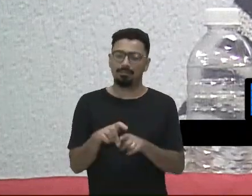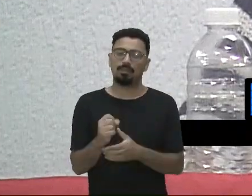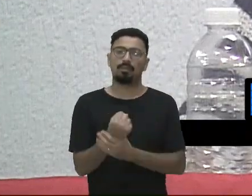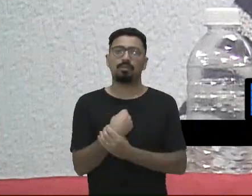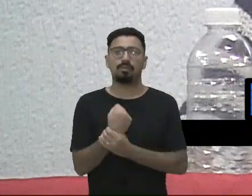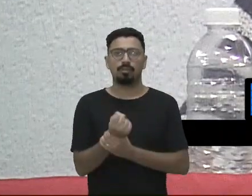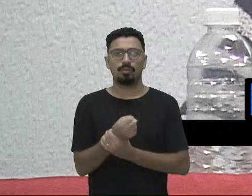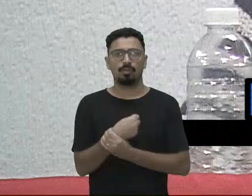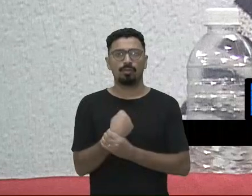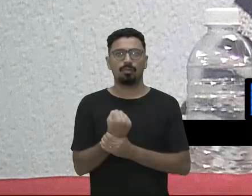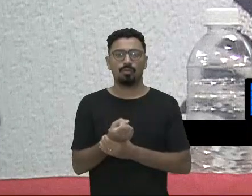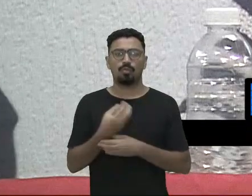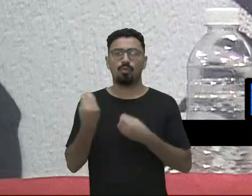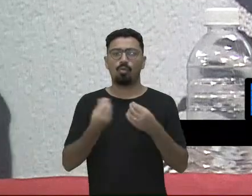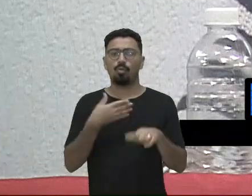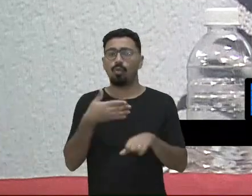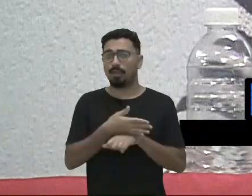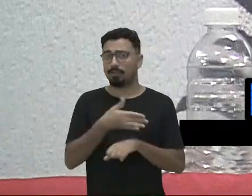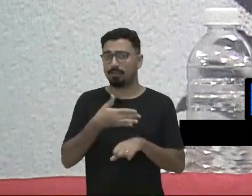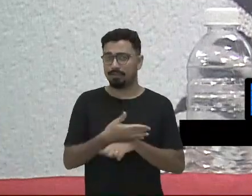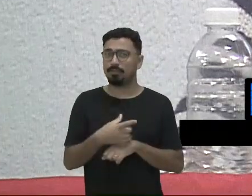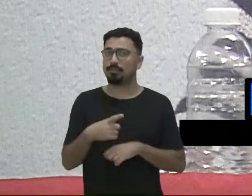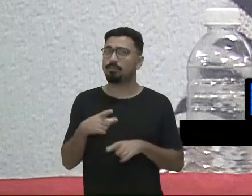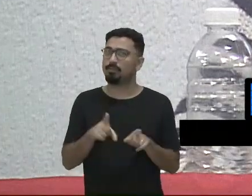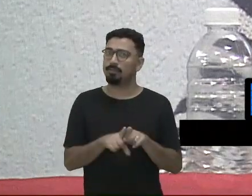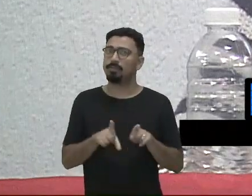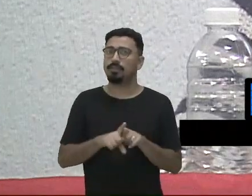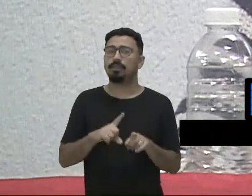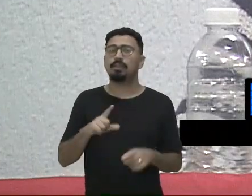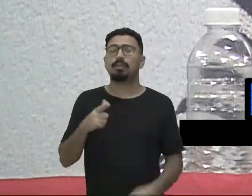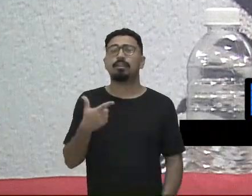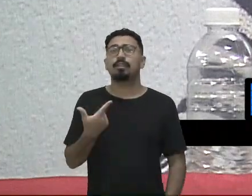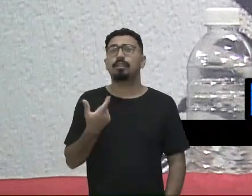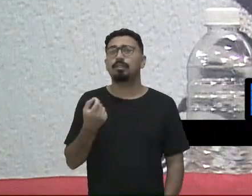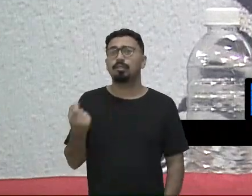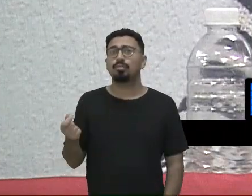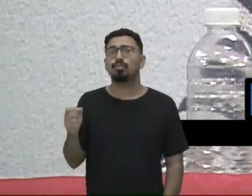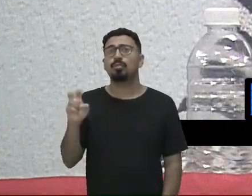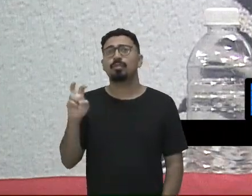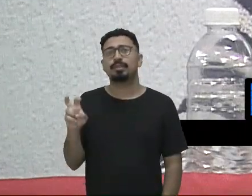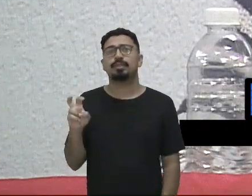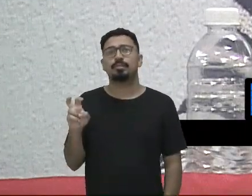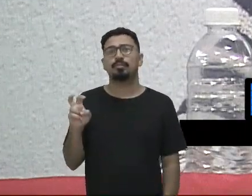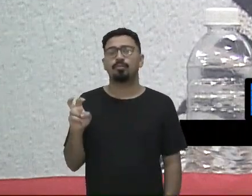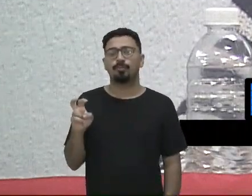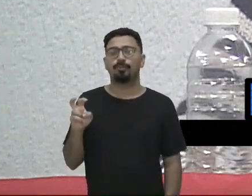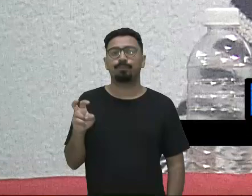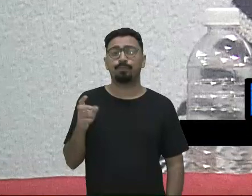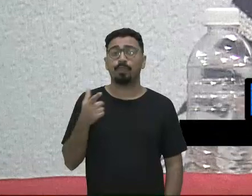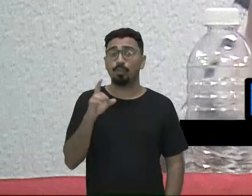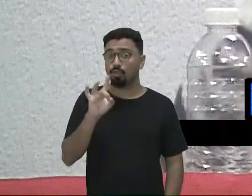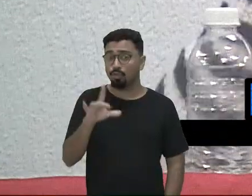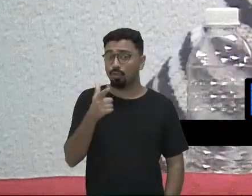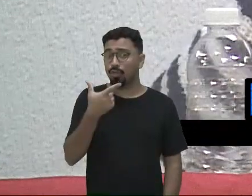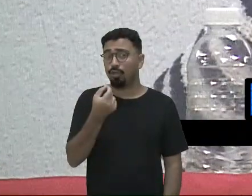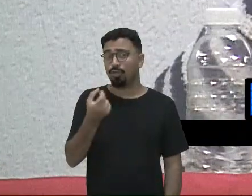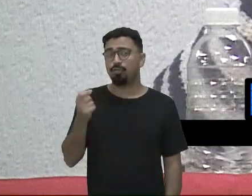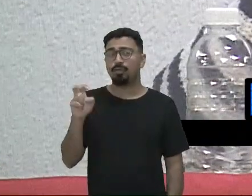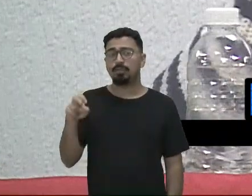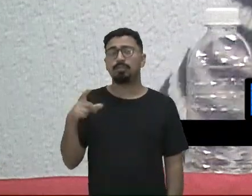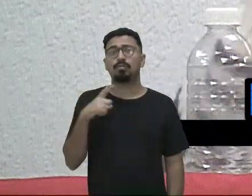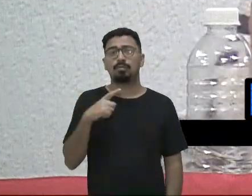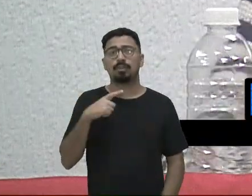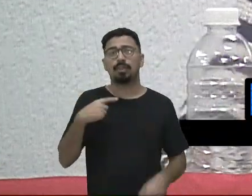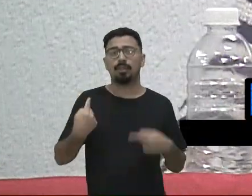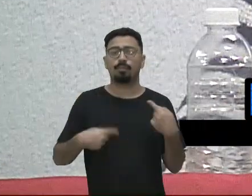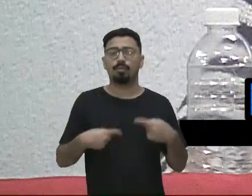acesso, enfim. E em 2005, Somente em 2005 a gente tem a Política